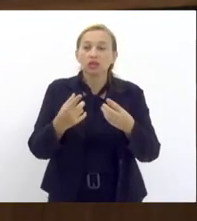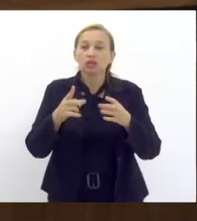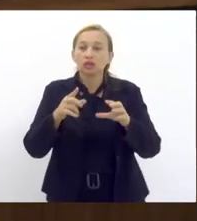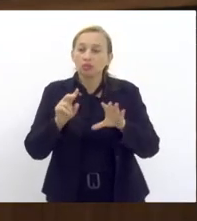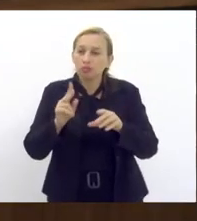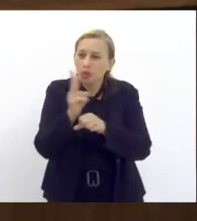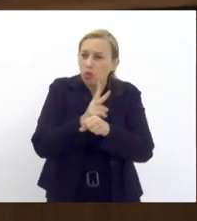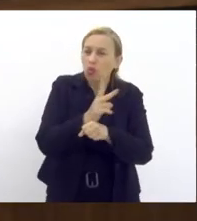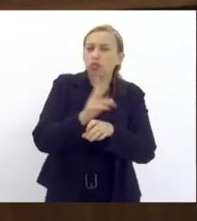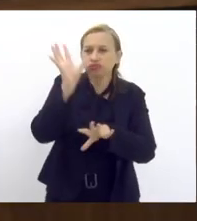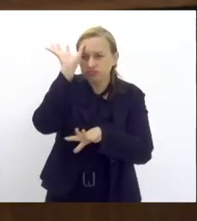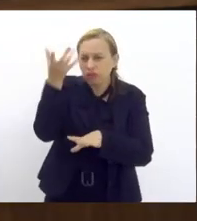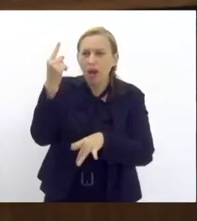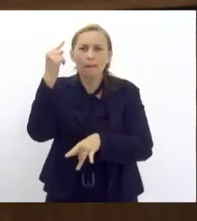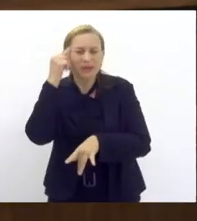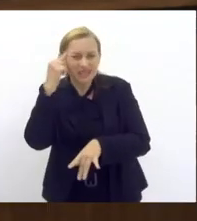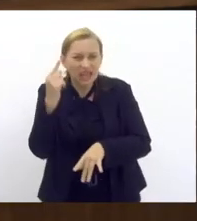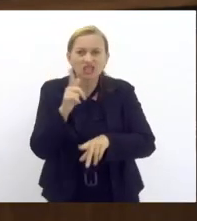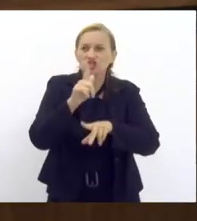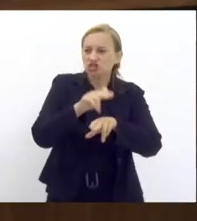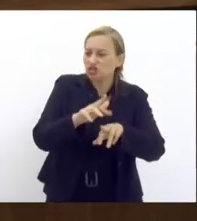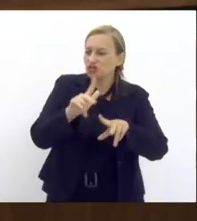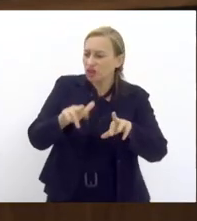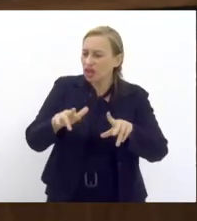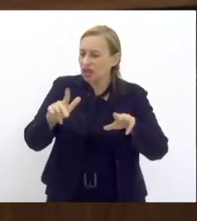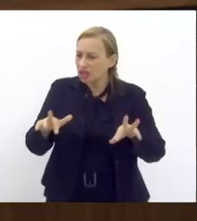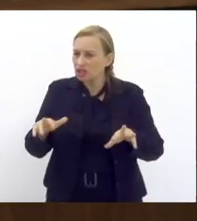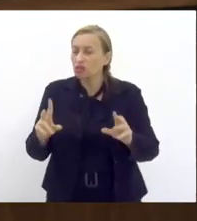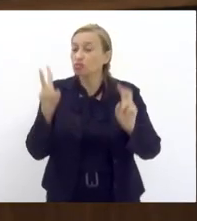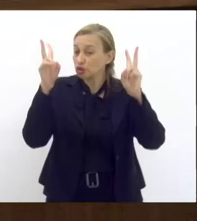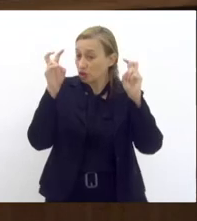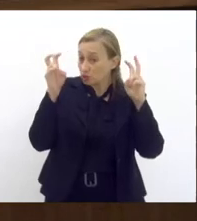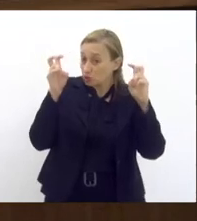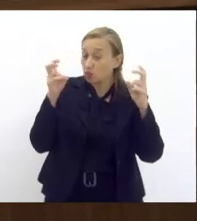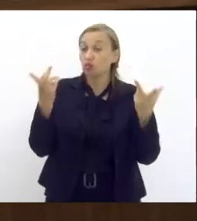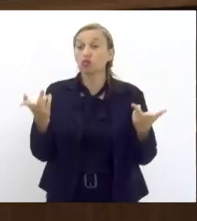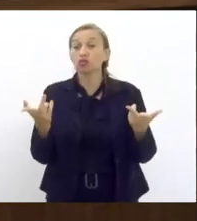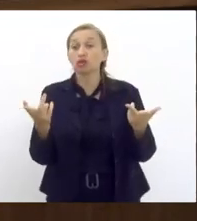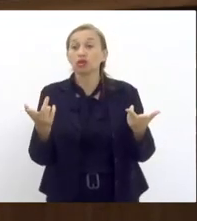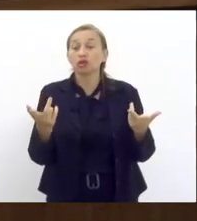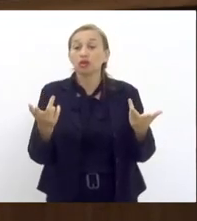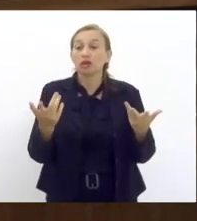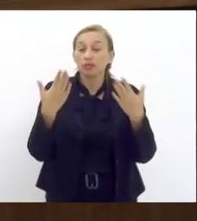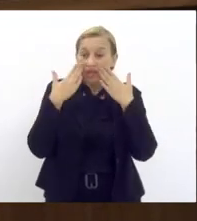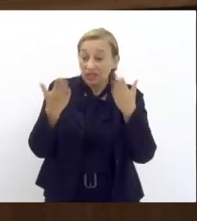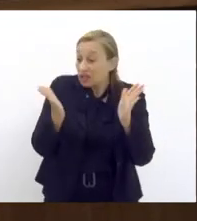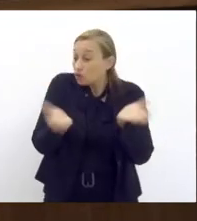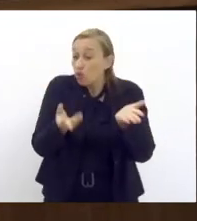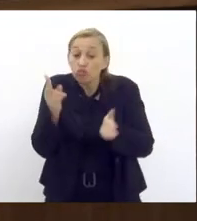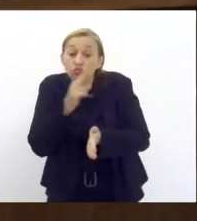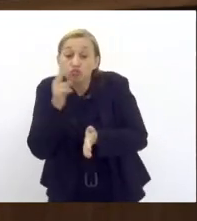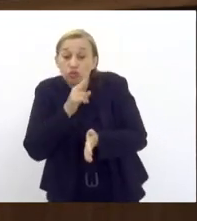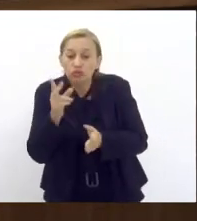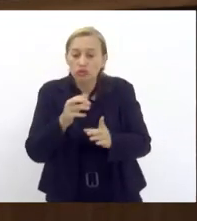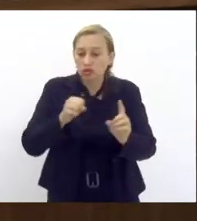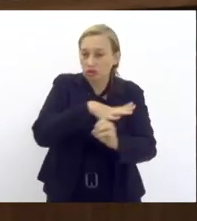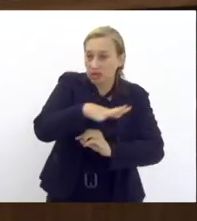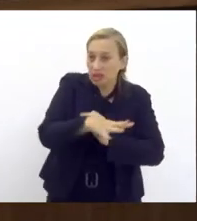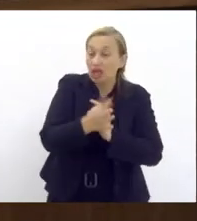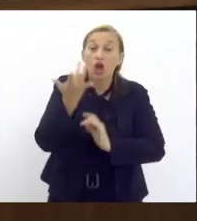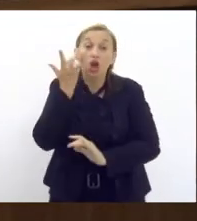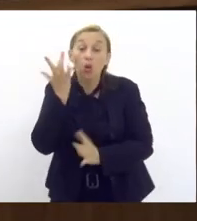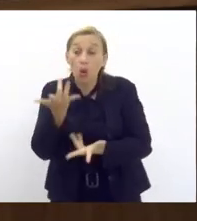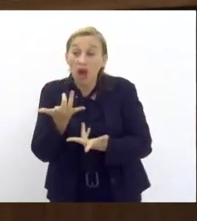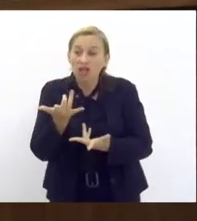soluções, e inclusive de pensar diferente sobre as questões que são hoje tão urgentes à nossa sociedade. Eu acho